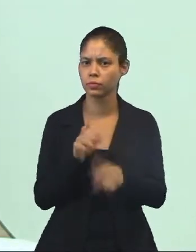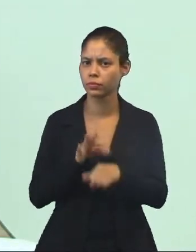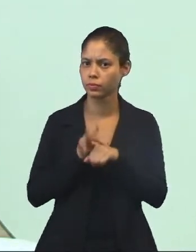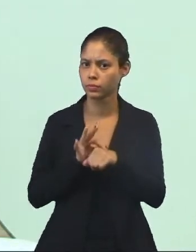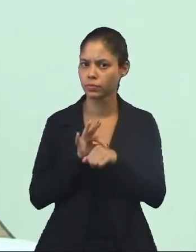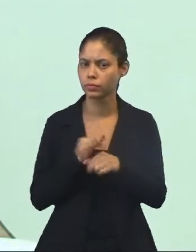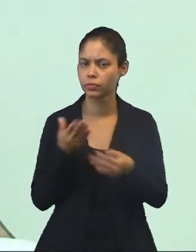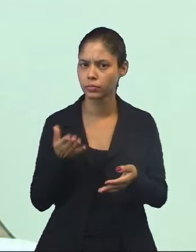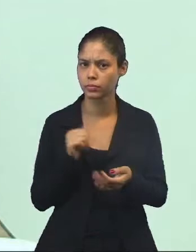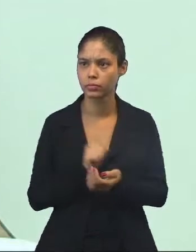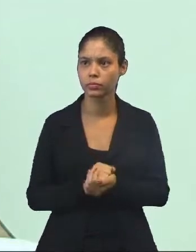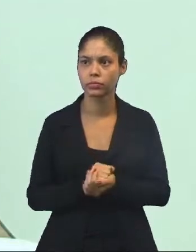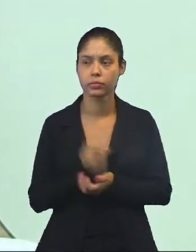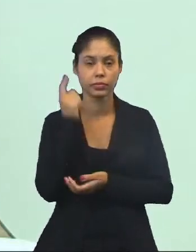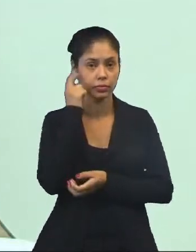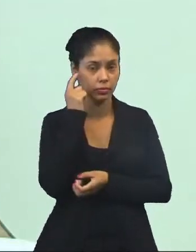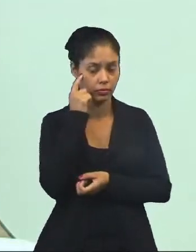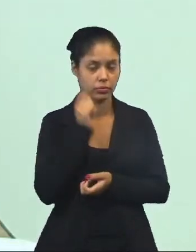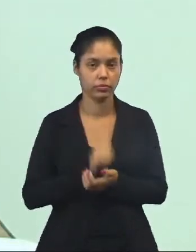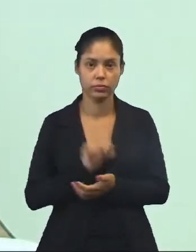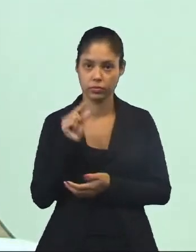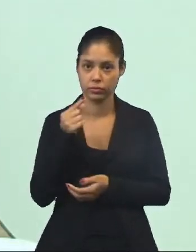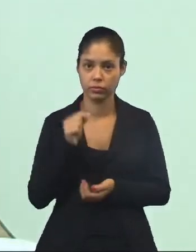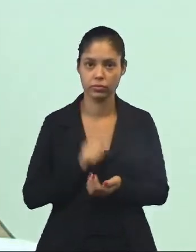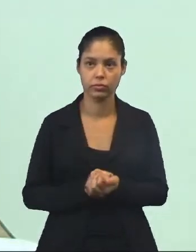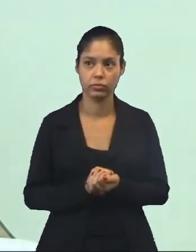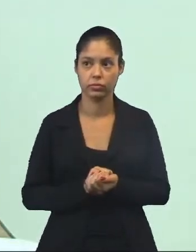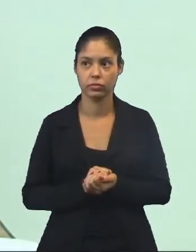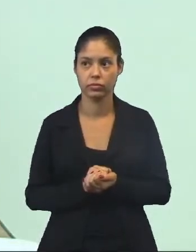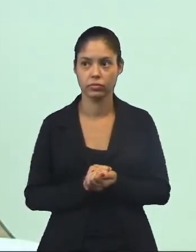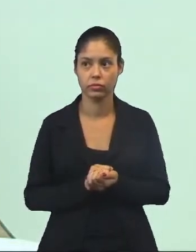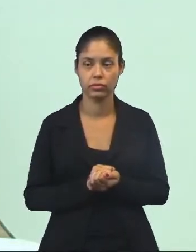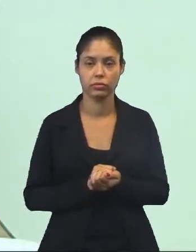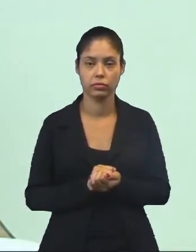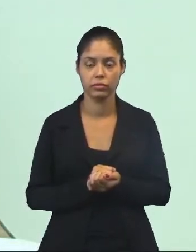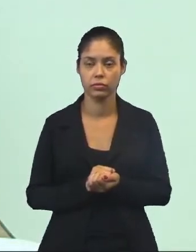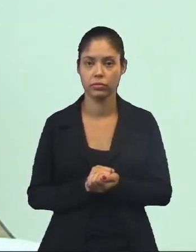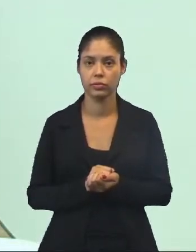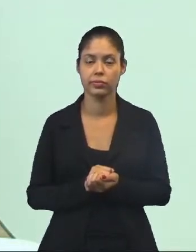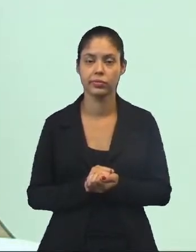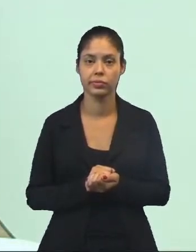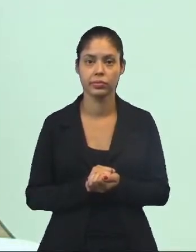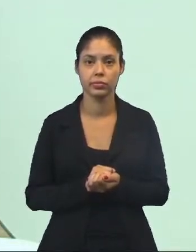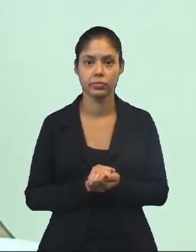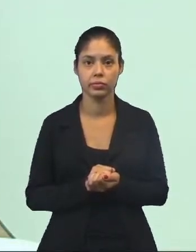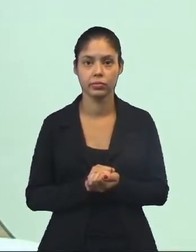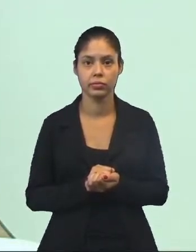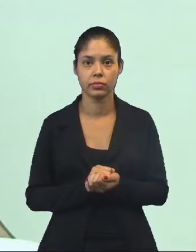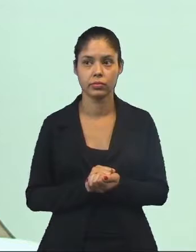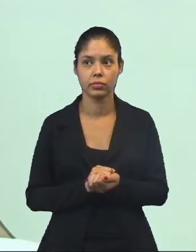carne? Vamos pensar um pouquinho. Ela vem da onde?